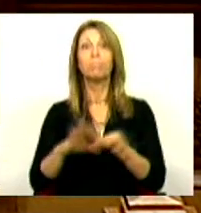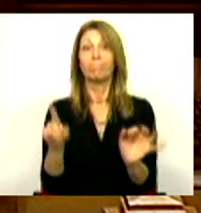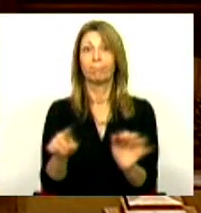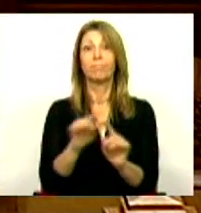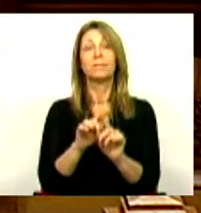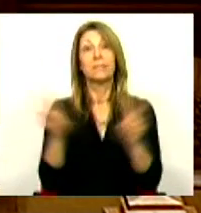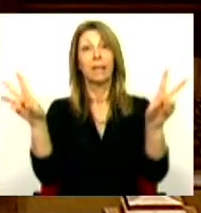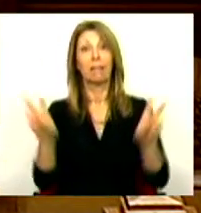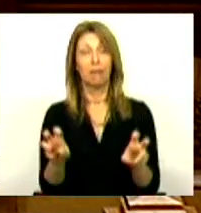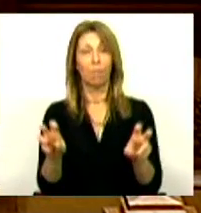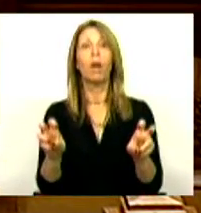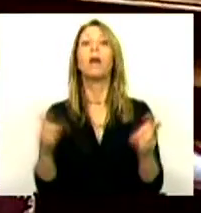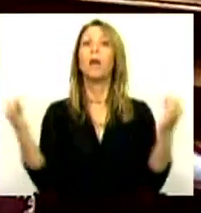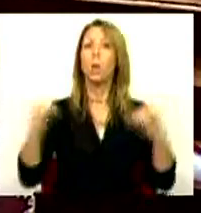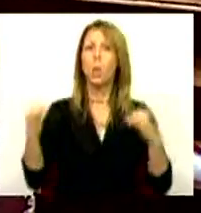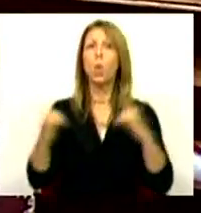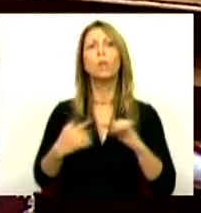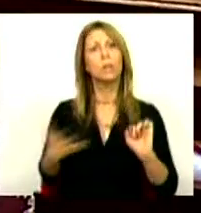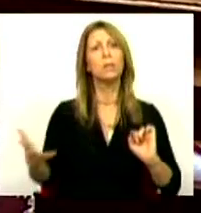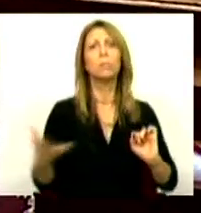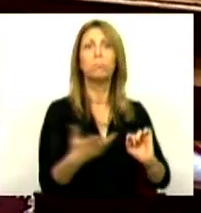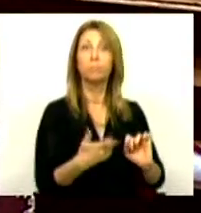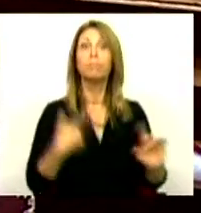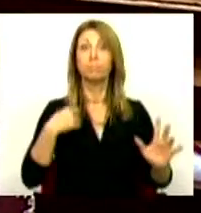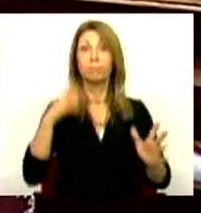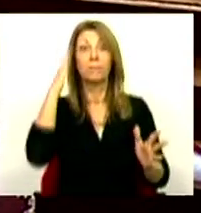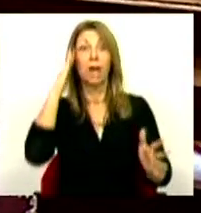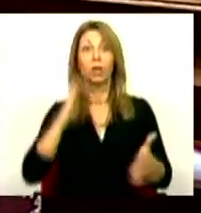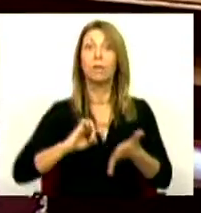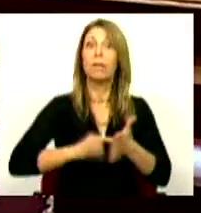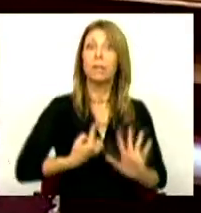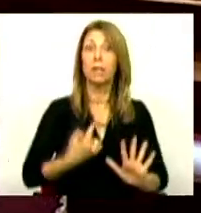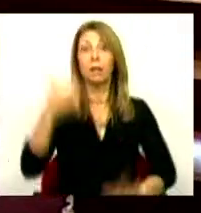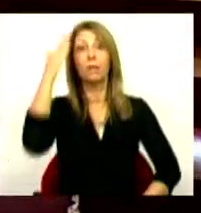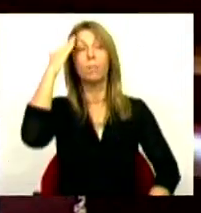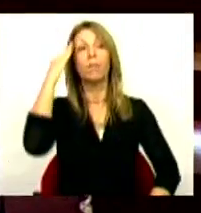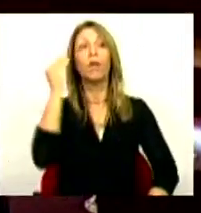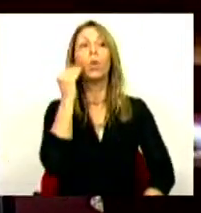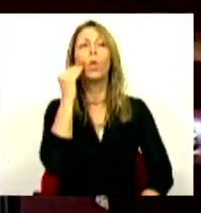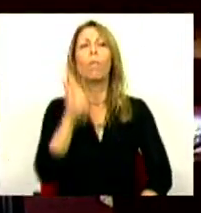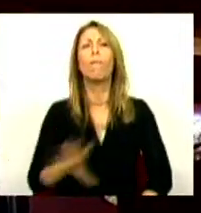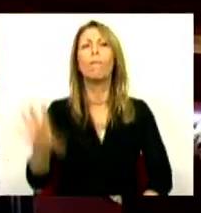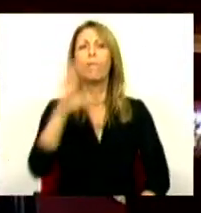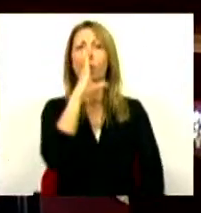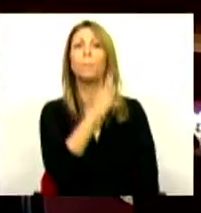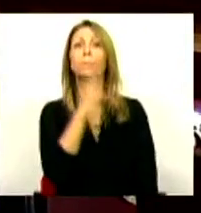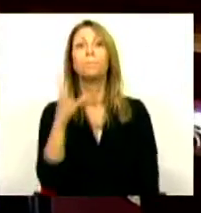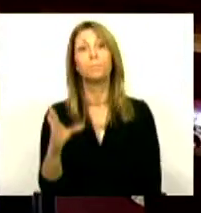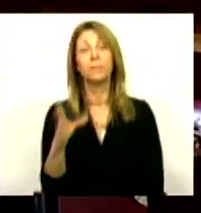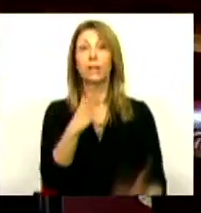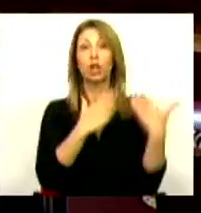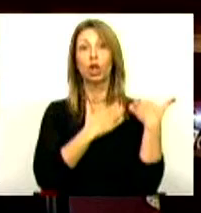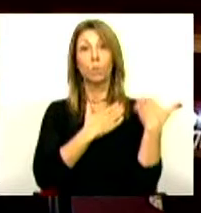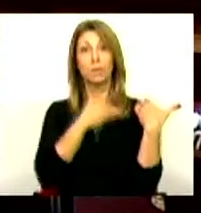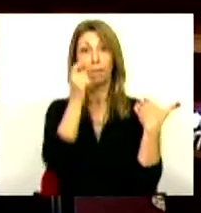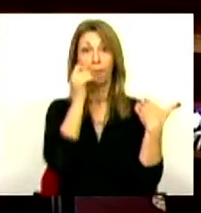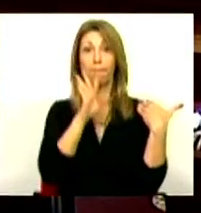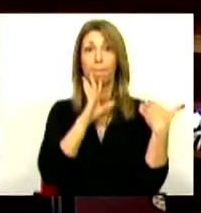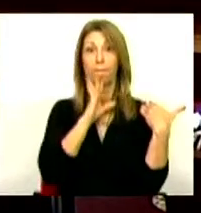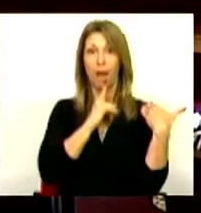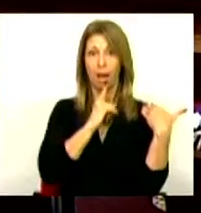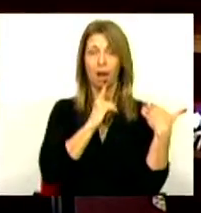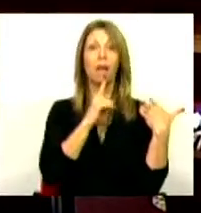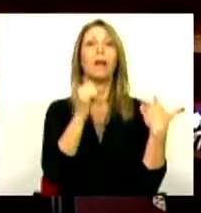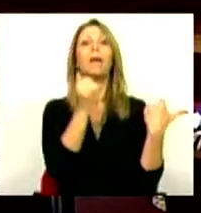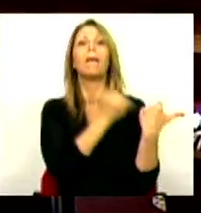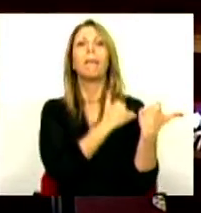o consenso em torno, creio eu, da necessidade de se prever como forma de exercício das responsabilidades parentais a